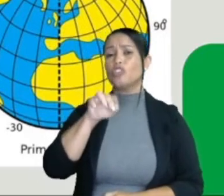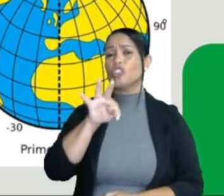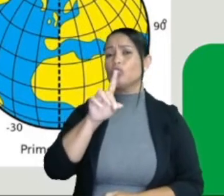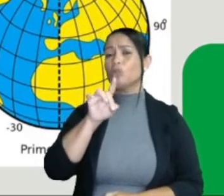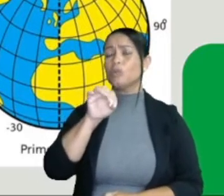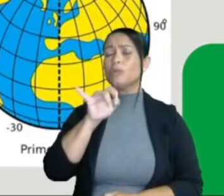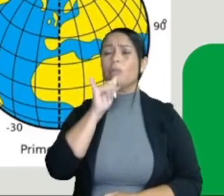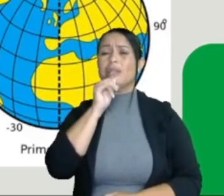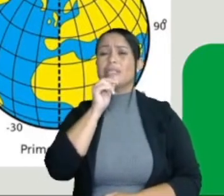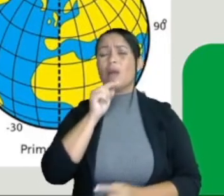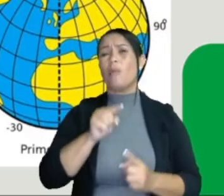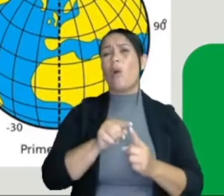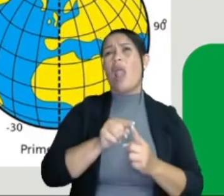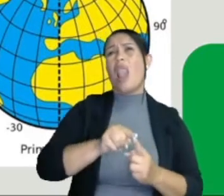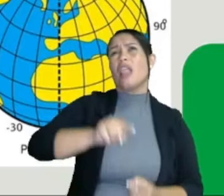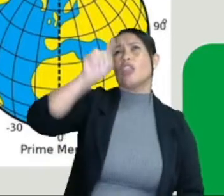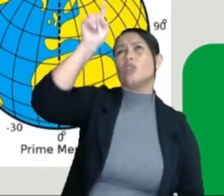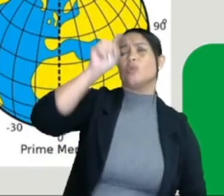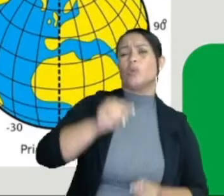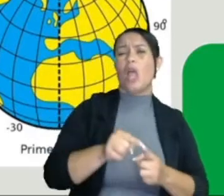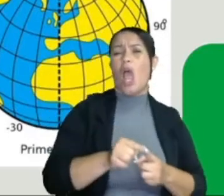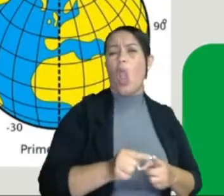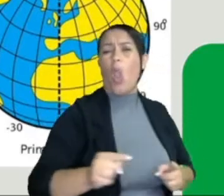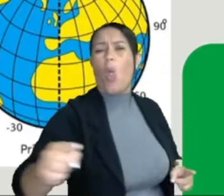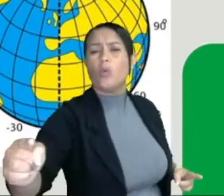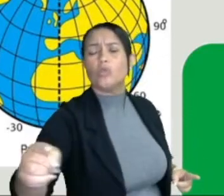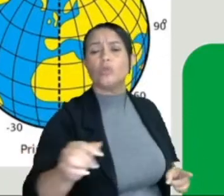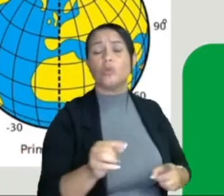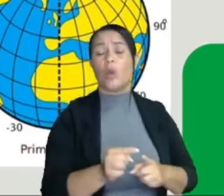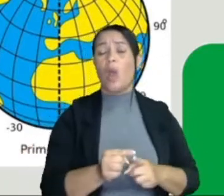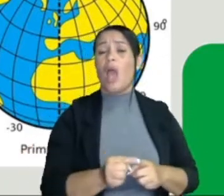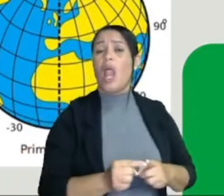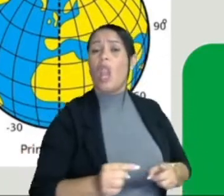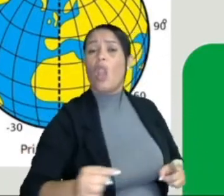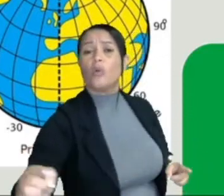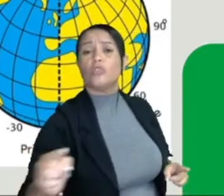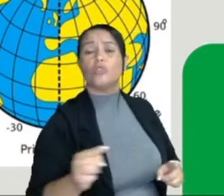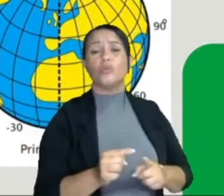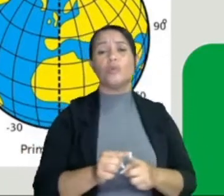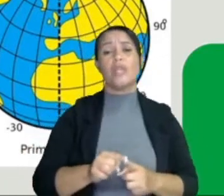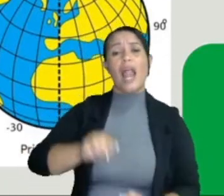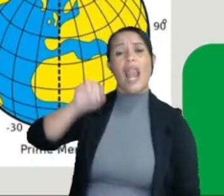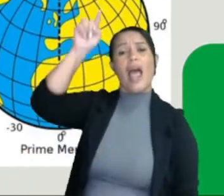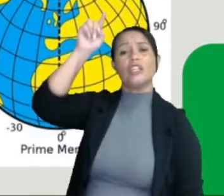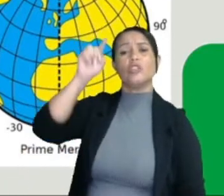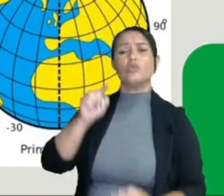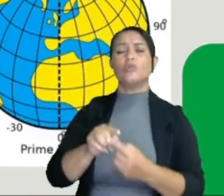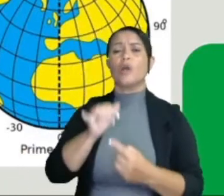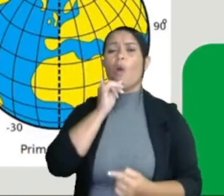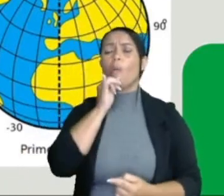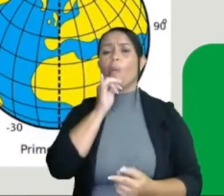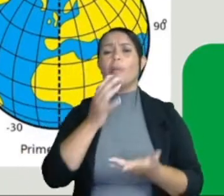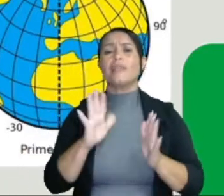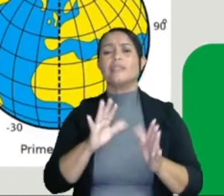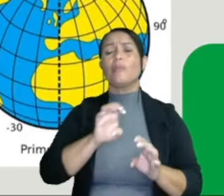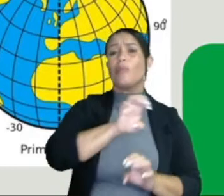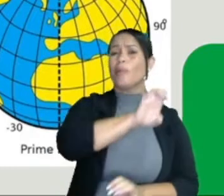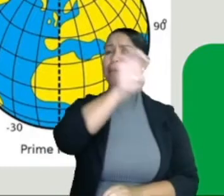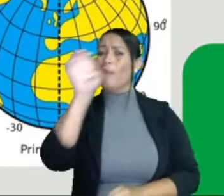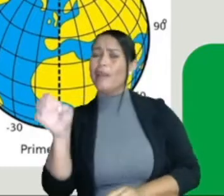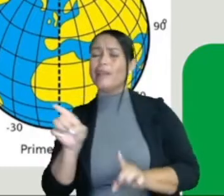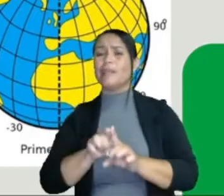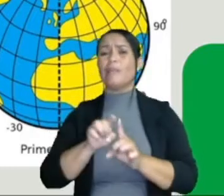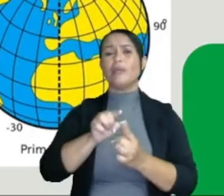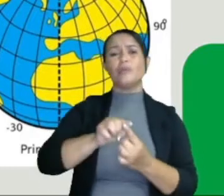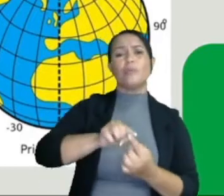país fica na latitude tal e longitude tal. A longitude e a latitude, elas são pautadas exatamente nos paralelos e nos meridianos.